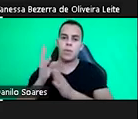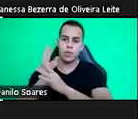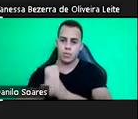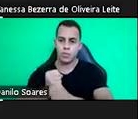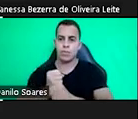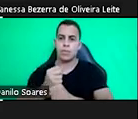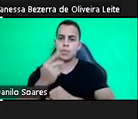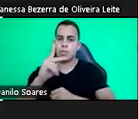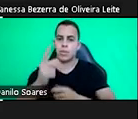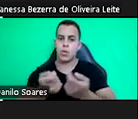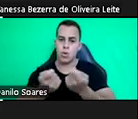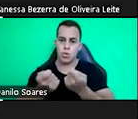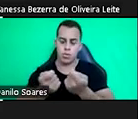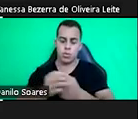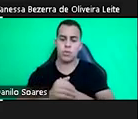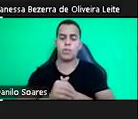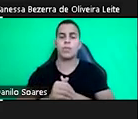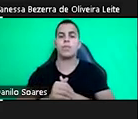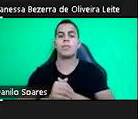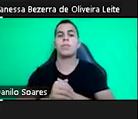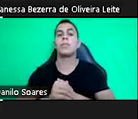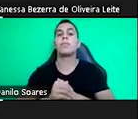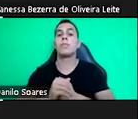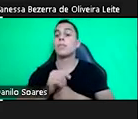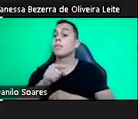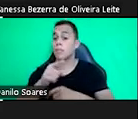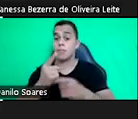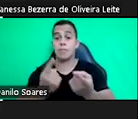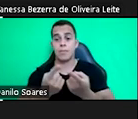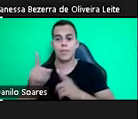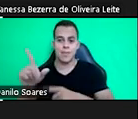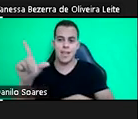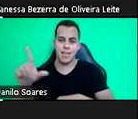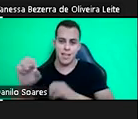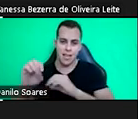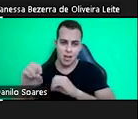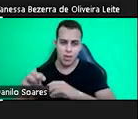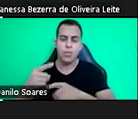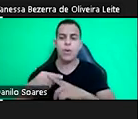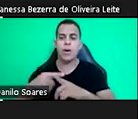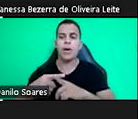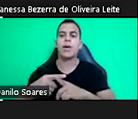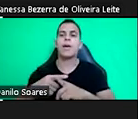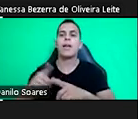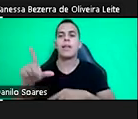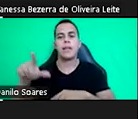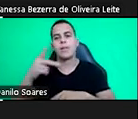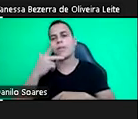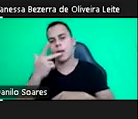casos e controles, o que ainda vai contra a literatura, porque a literatura esperaria que a gente tivesse uma